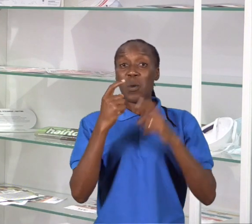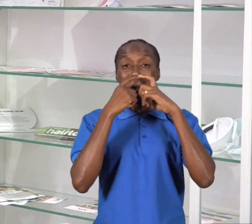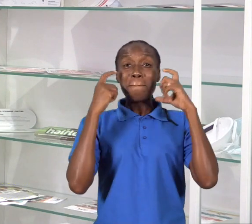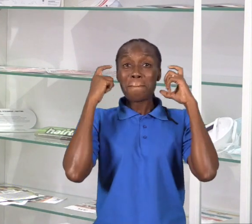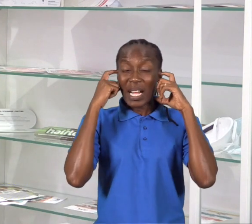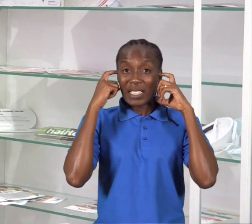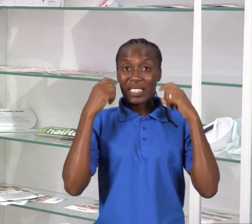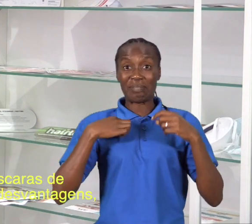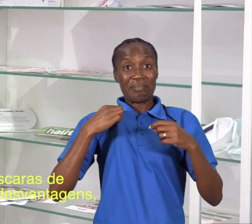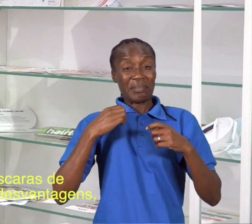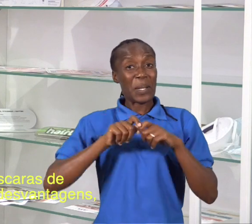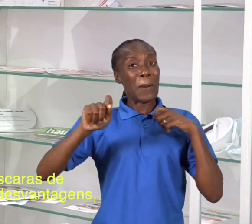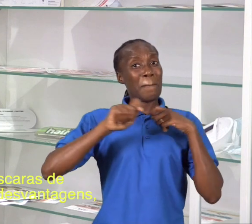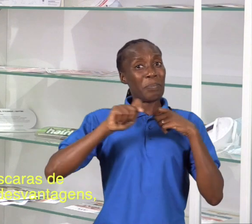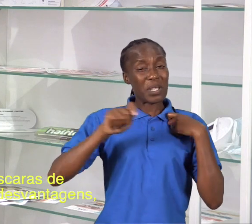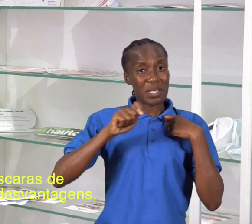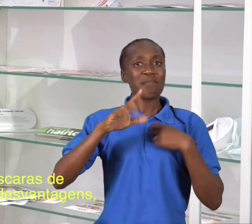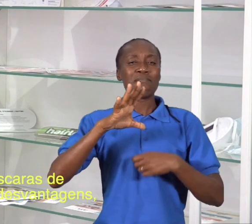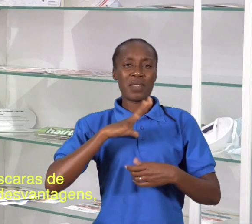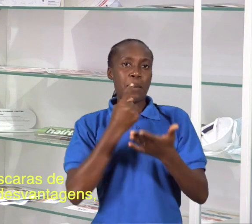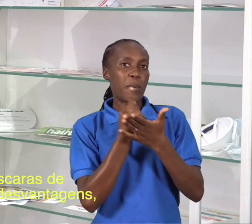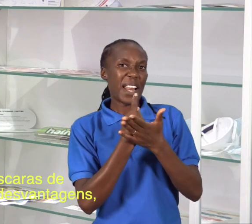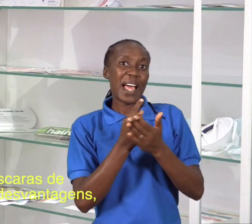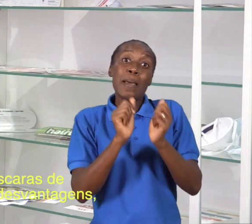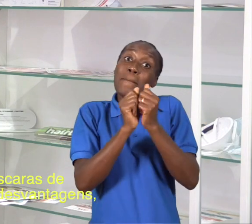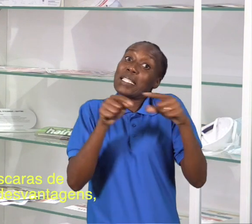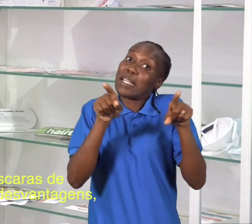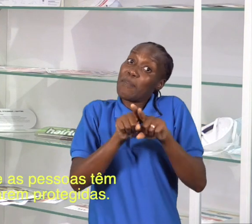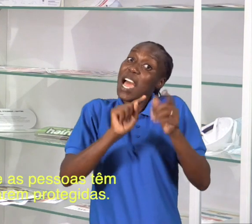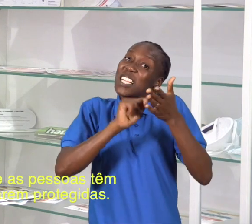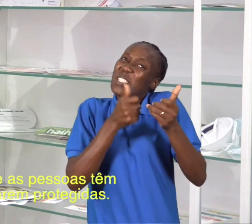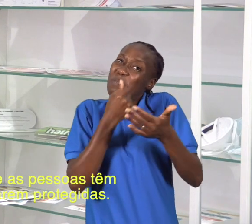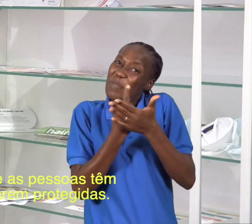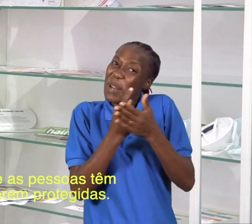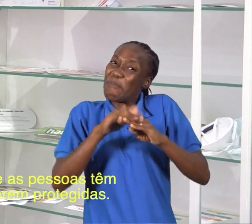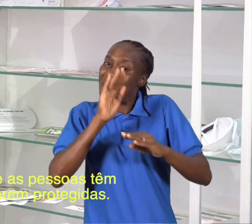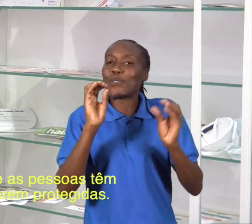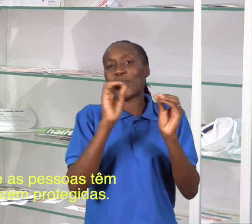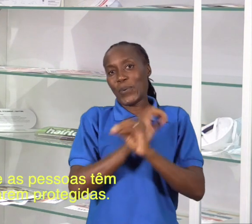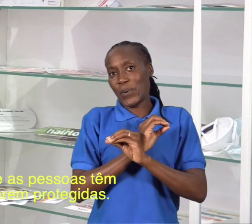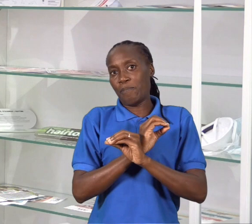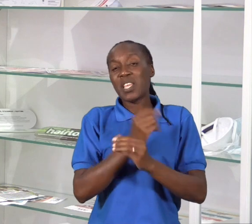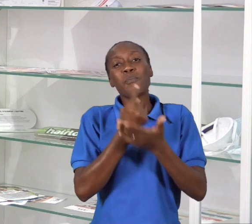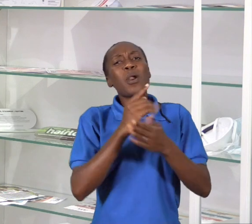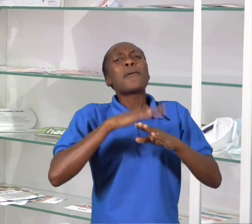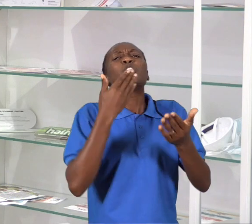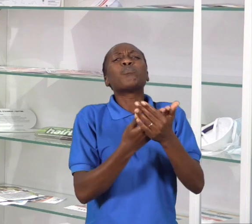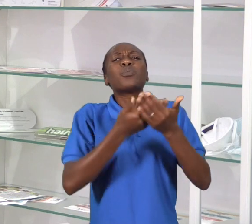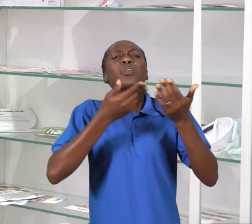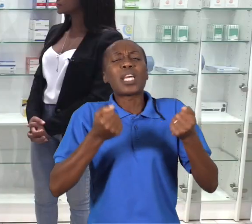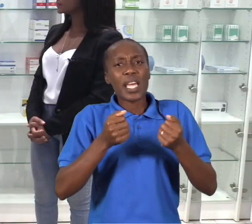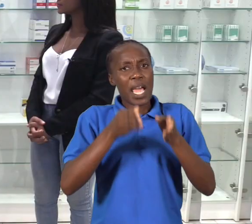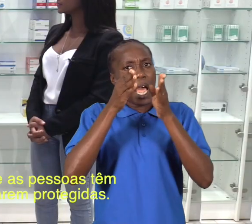pano têm algumas vantagens e têm algumas desvantagens. E a pior da desvantagem é que as pessoas têm